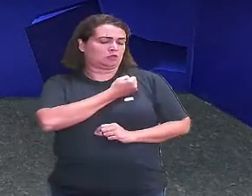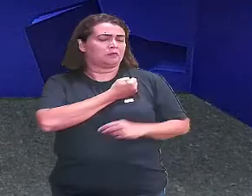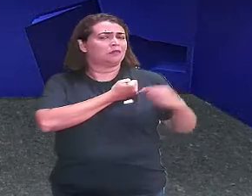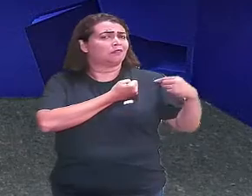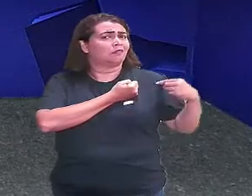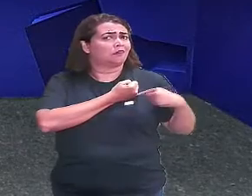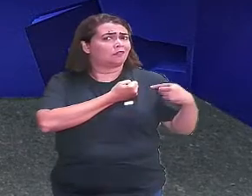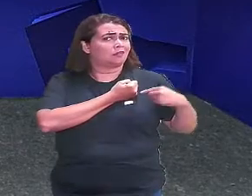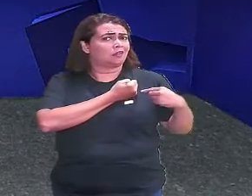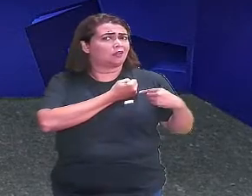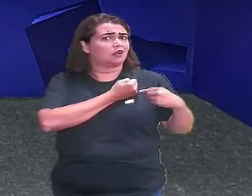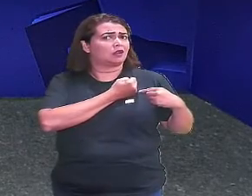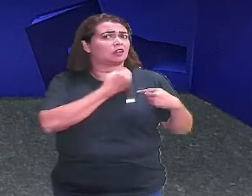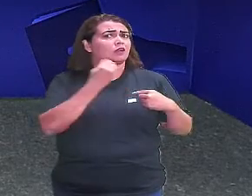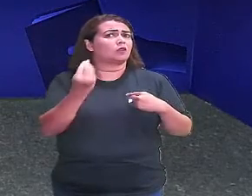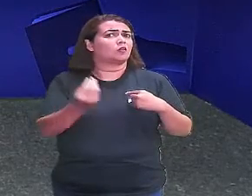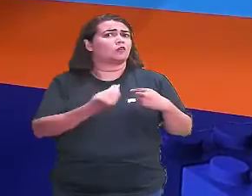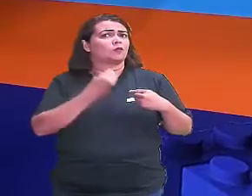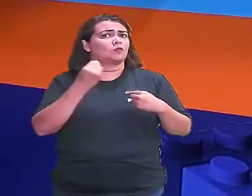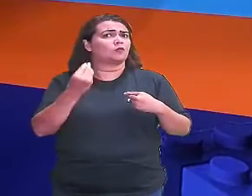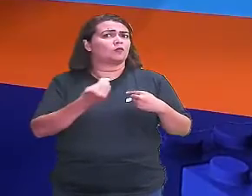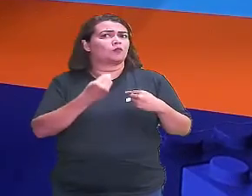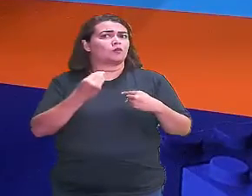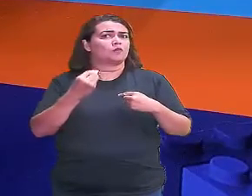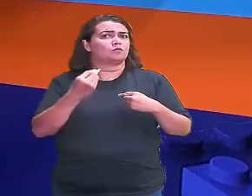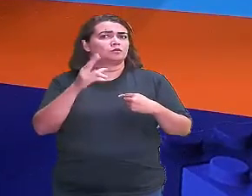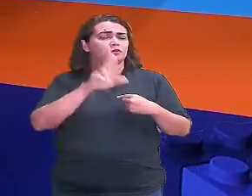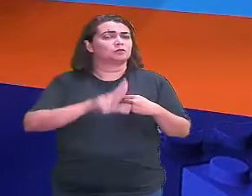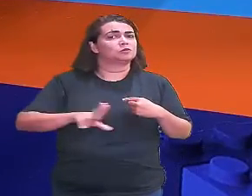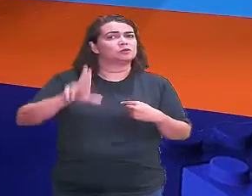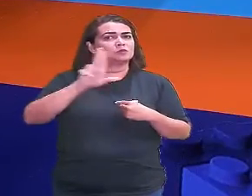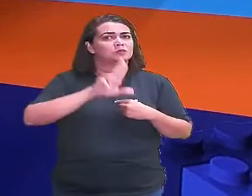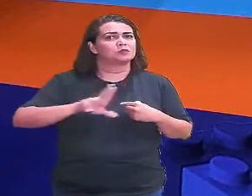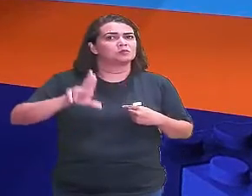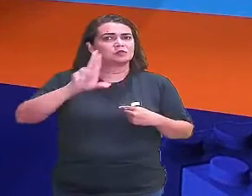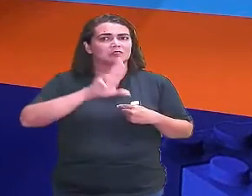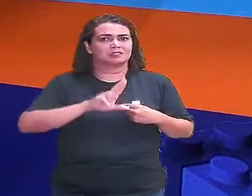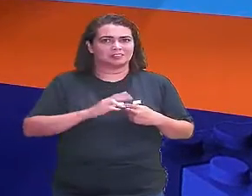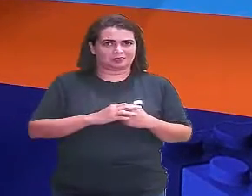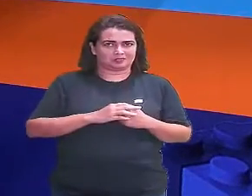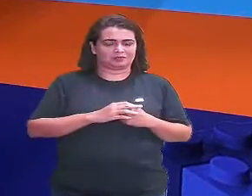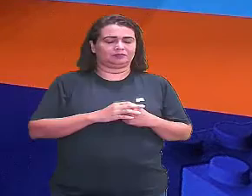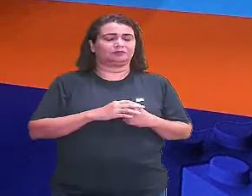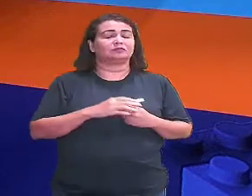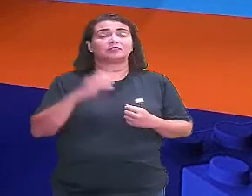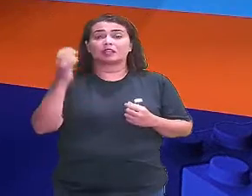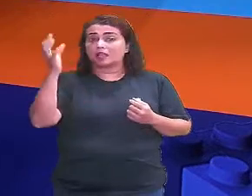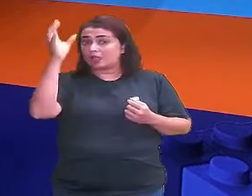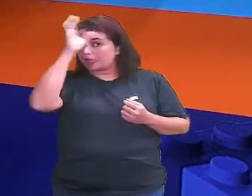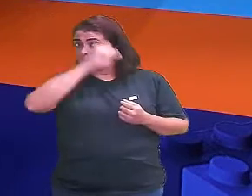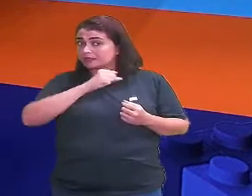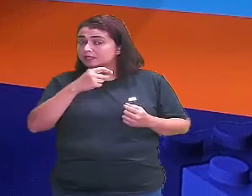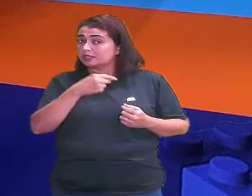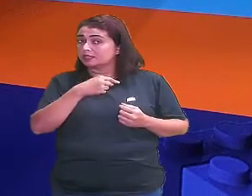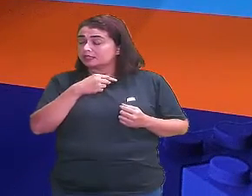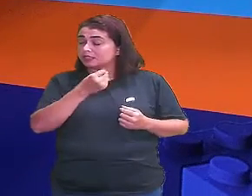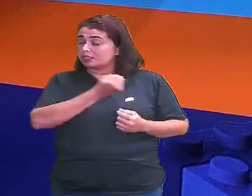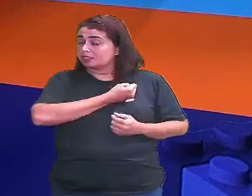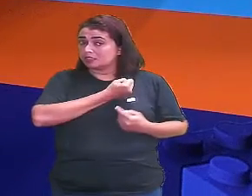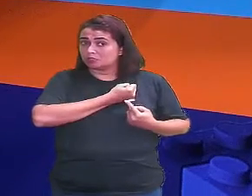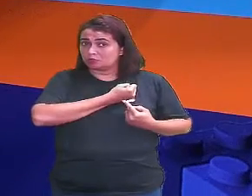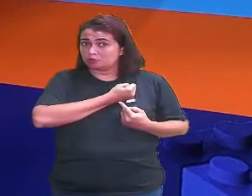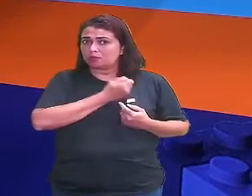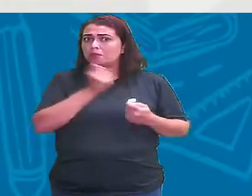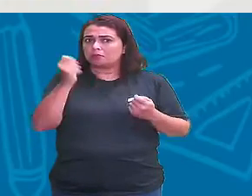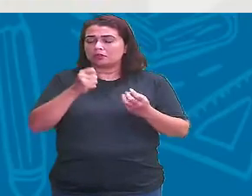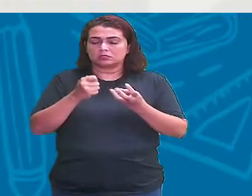certo? Hoje a gente vai aprender que os números indicam quantidade. Olha só que legal!